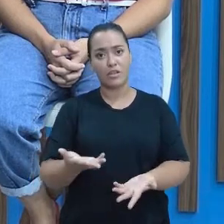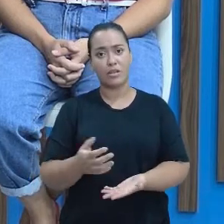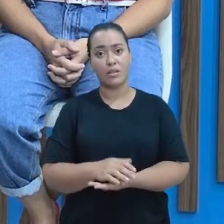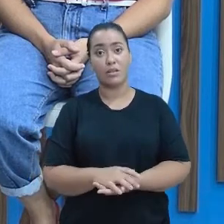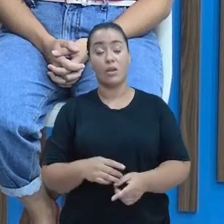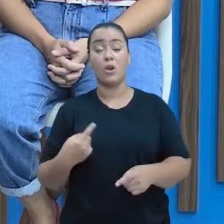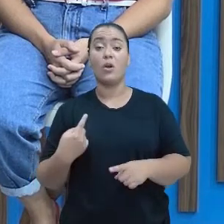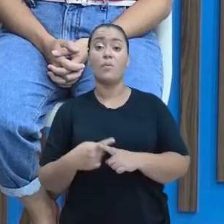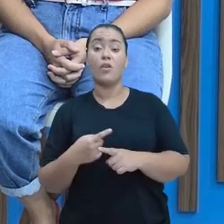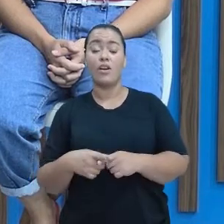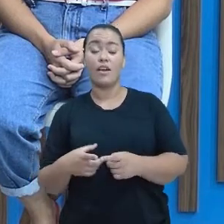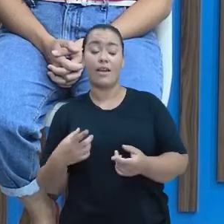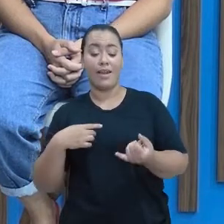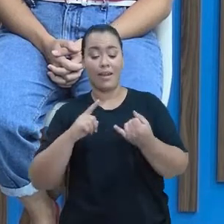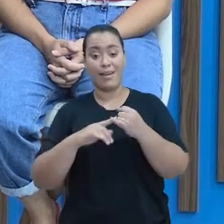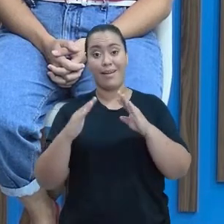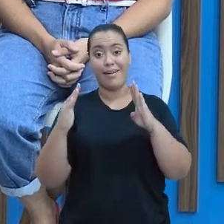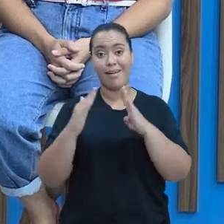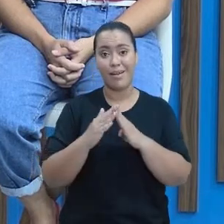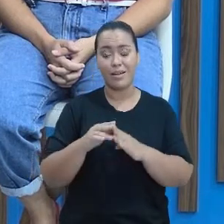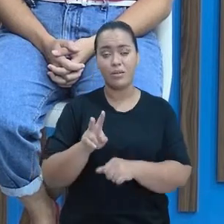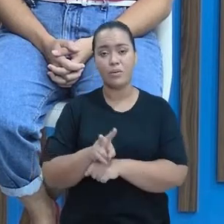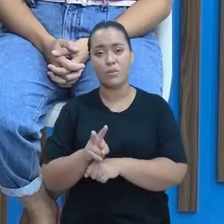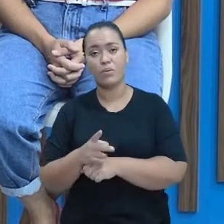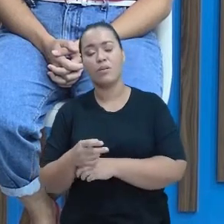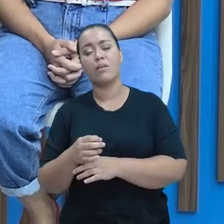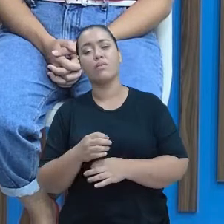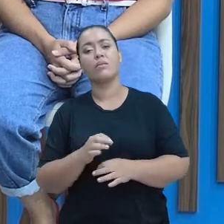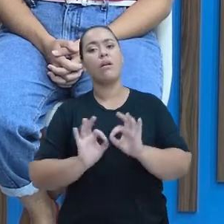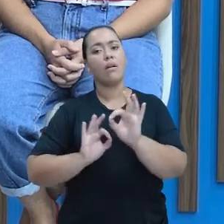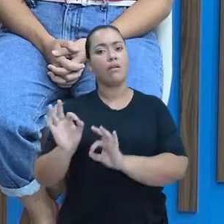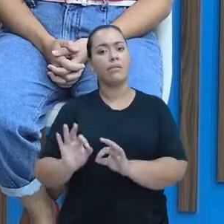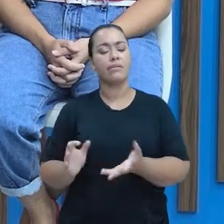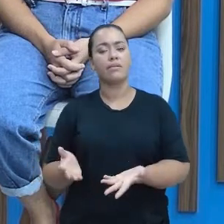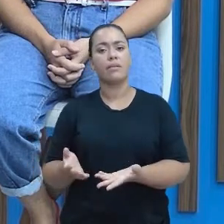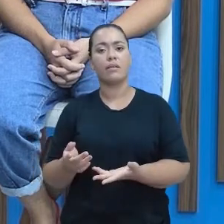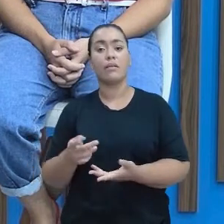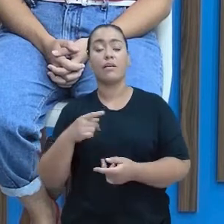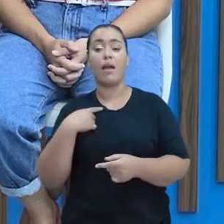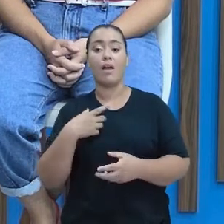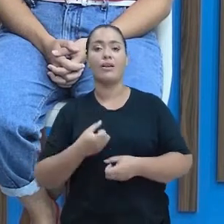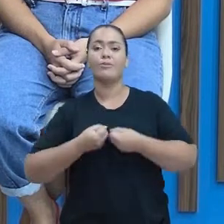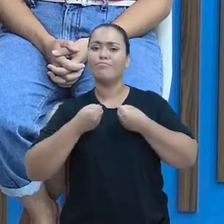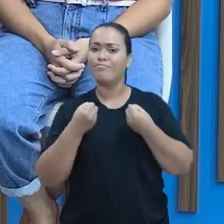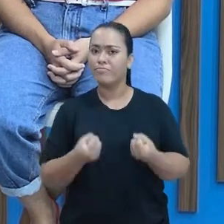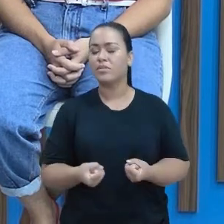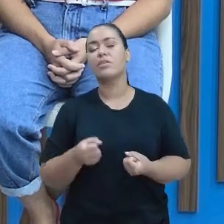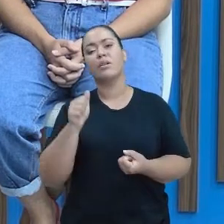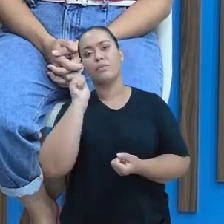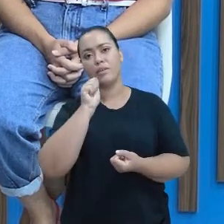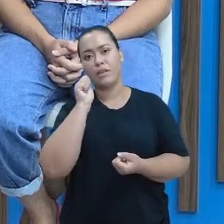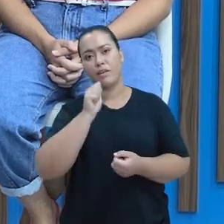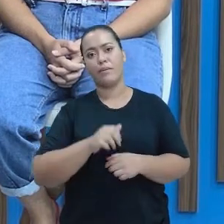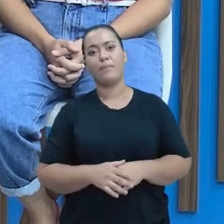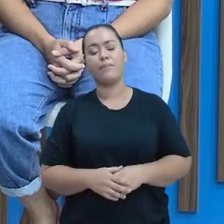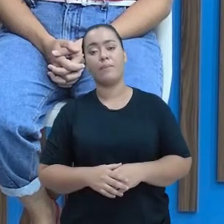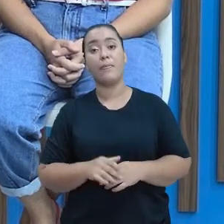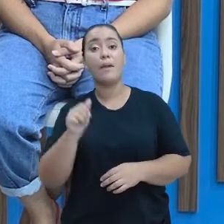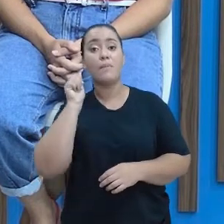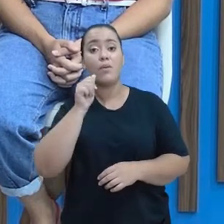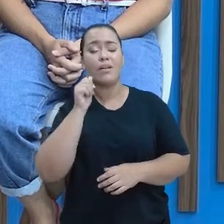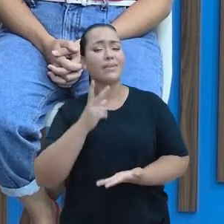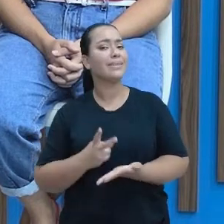tem filhos, né, então a casa, como a Regina falou, então a sobrecarga da mulher. Então, a mulher